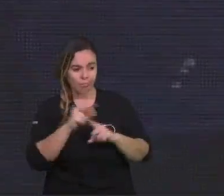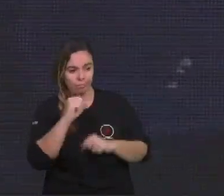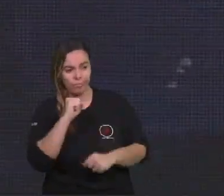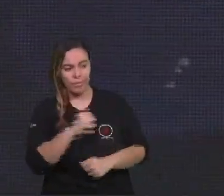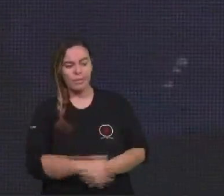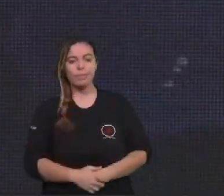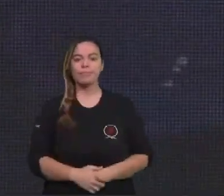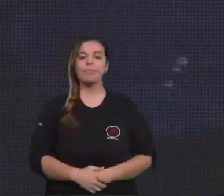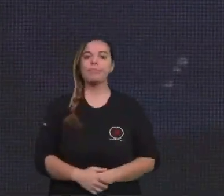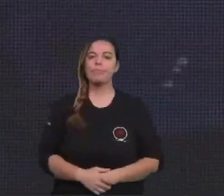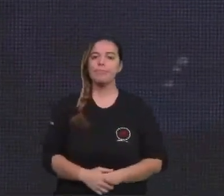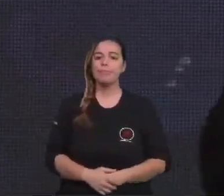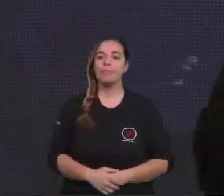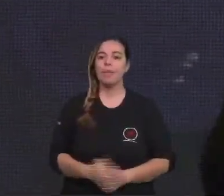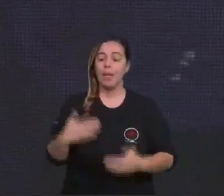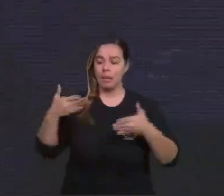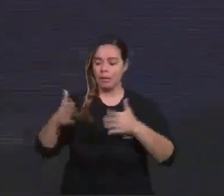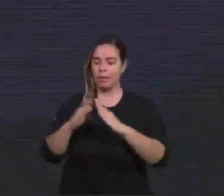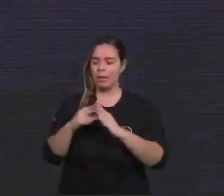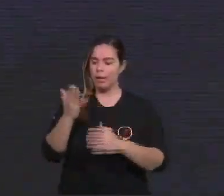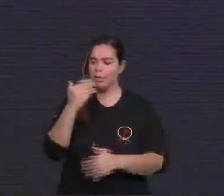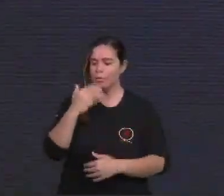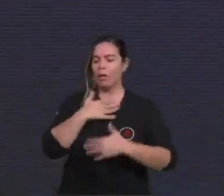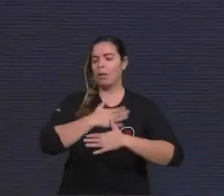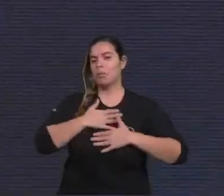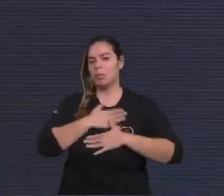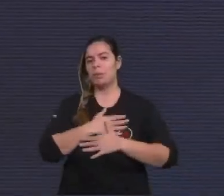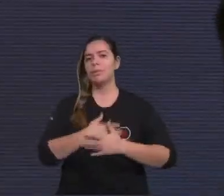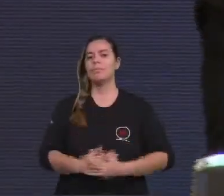mesmo. Aí você chega em casa para jantar, para tomar banho.